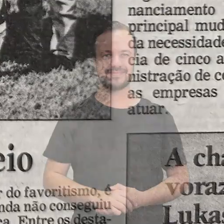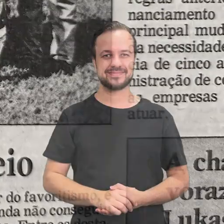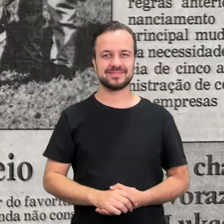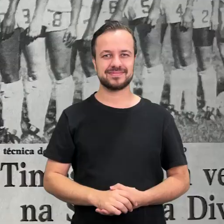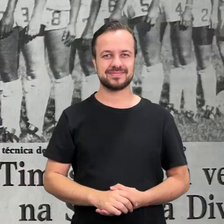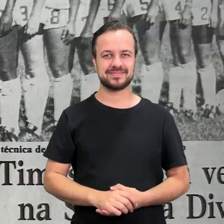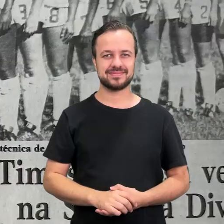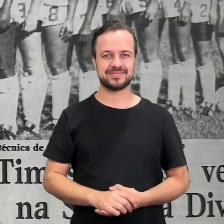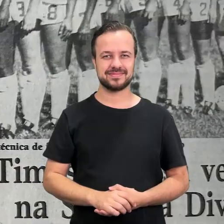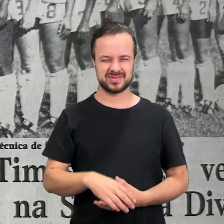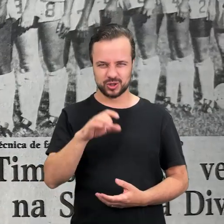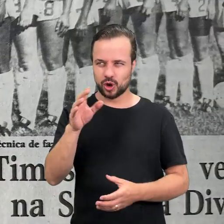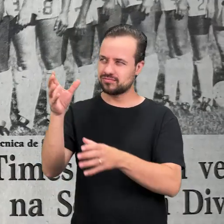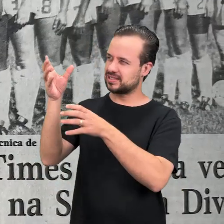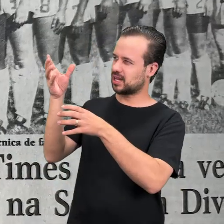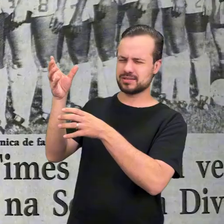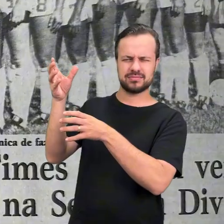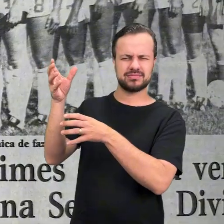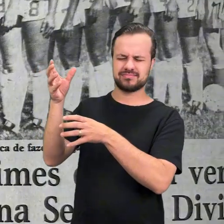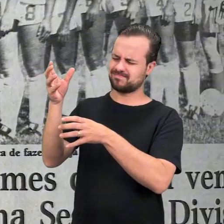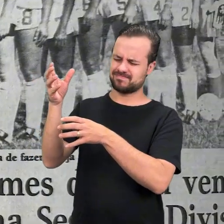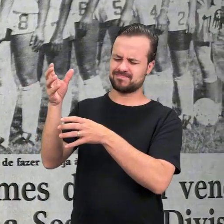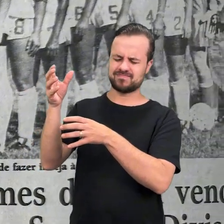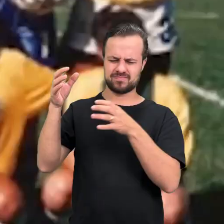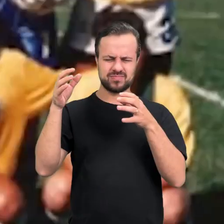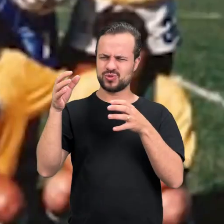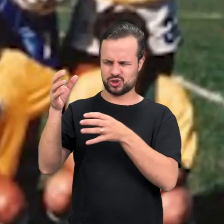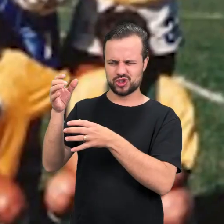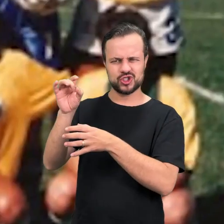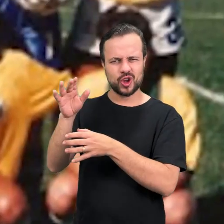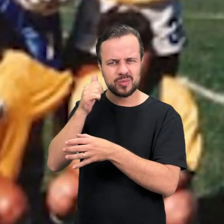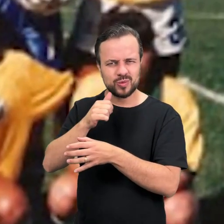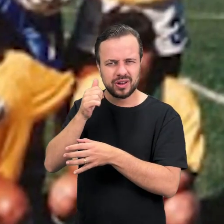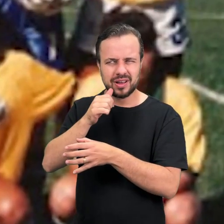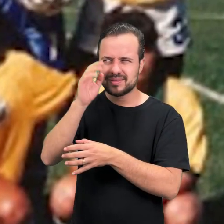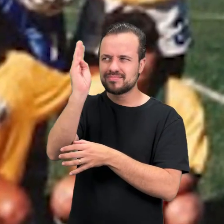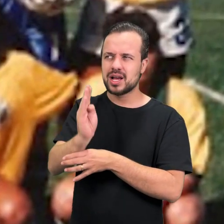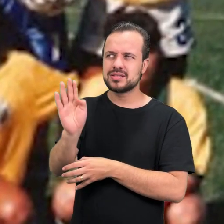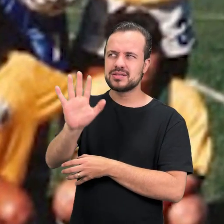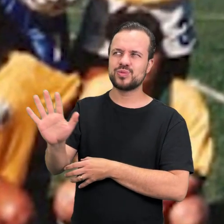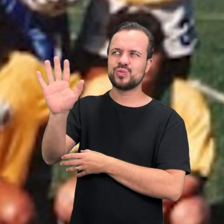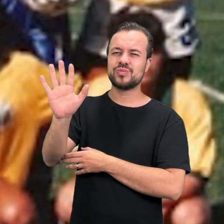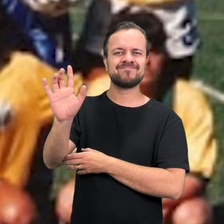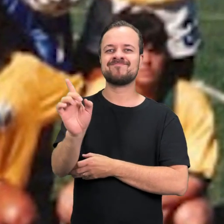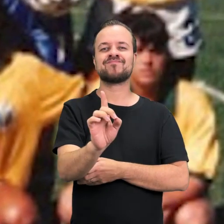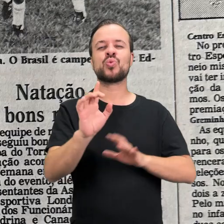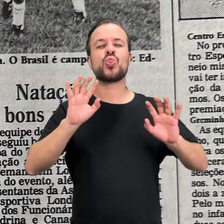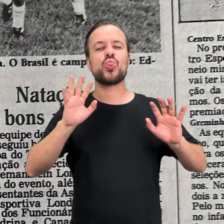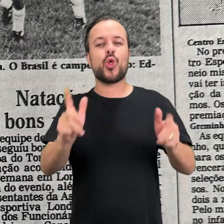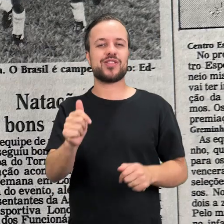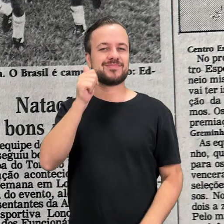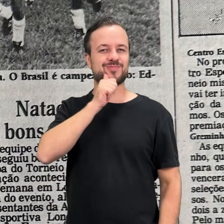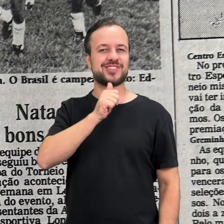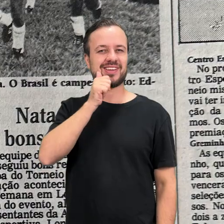Não era apenas uma taça. E a taça não era apenas da seleção brasileira. Era de todas as mulheres.